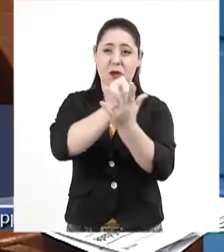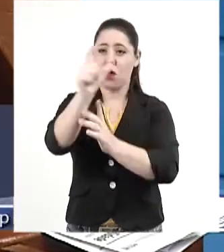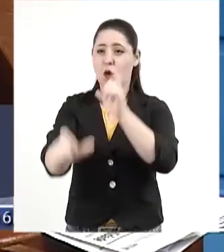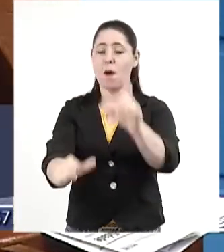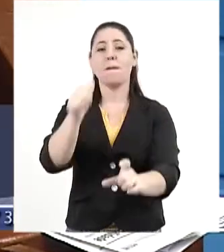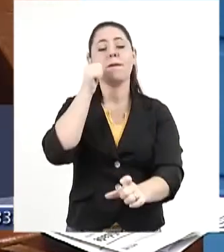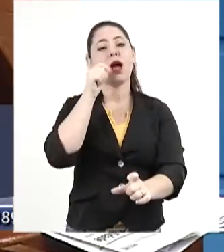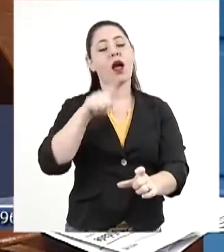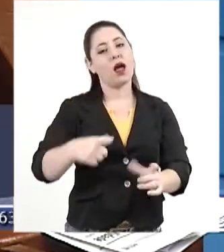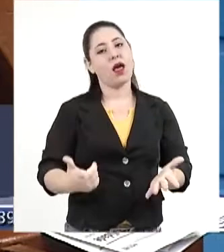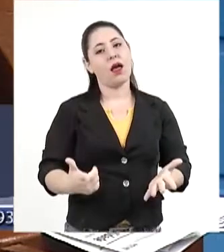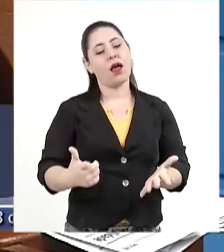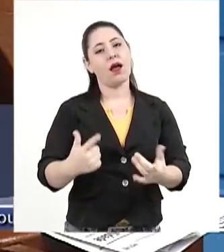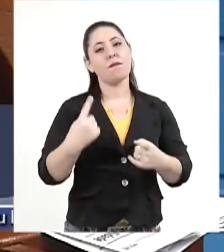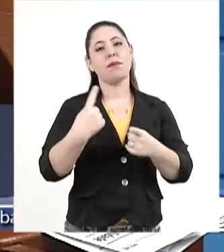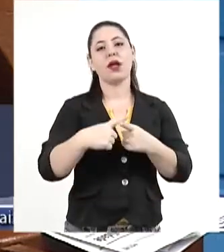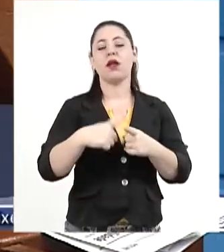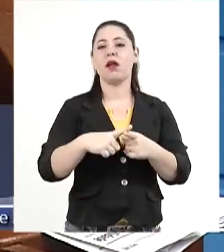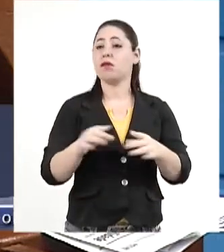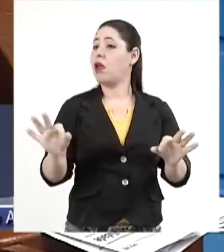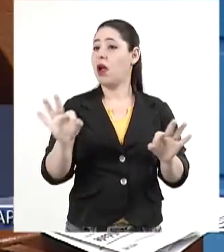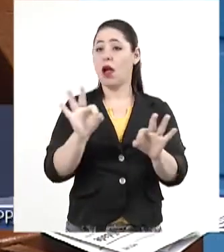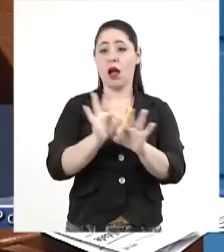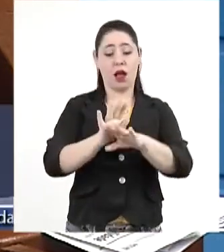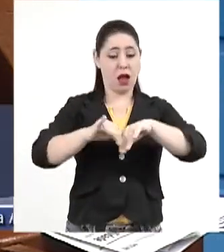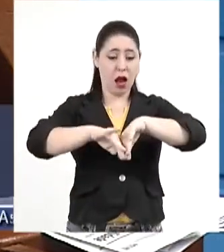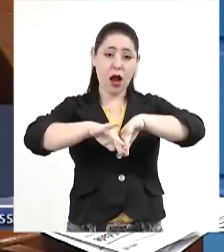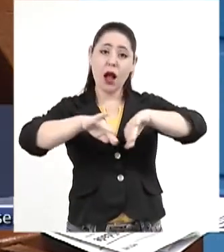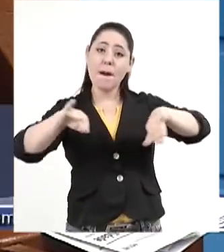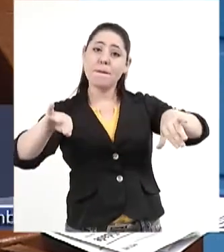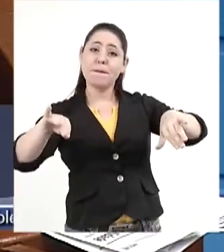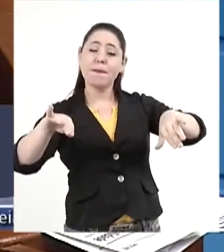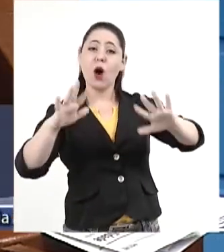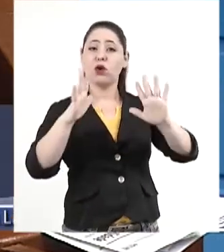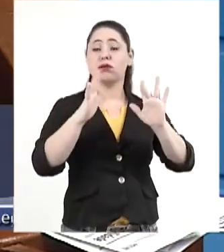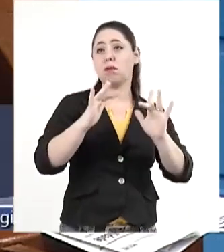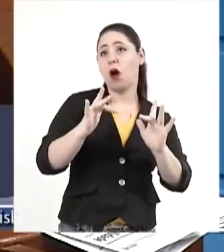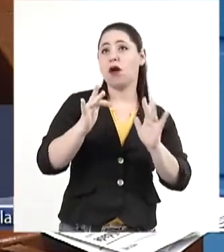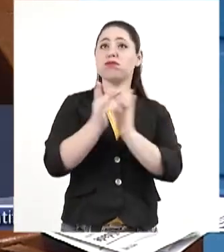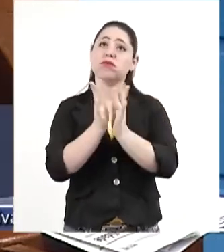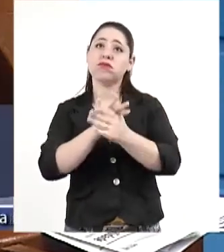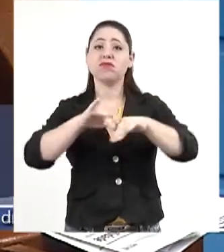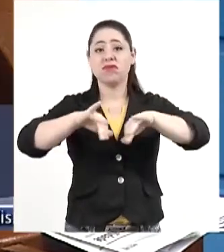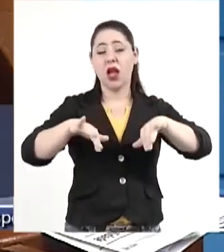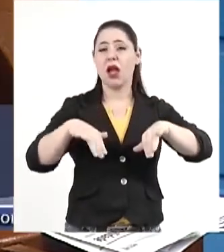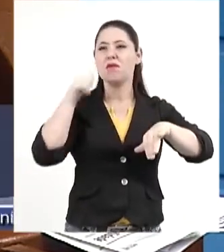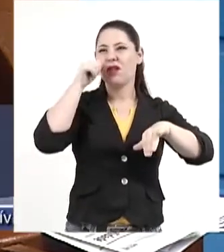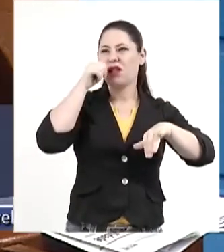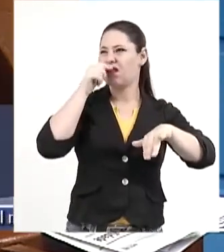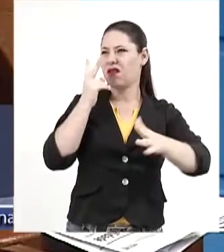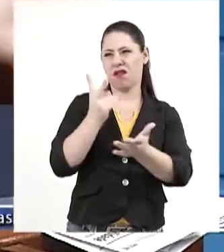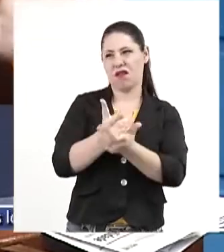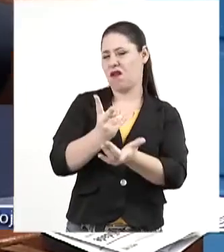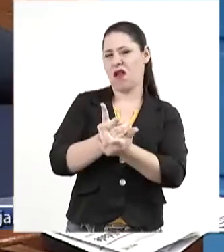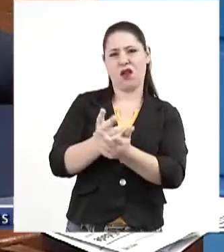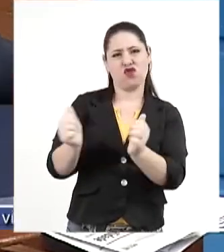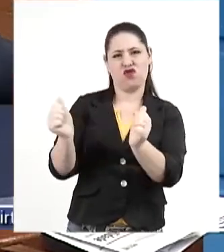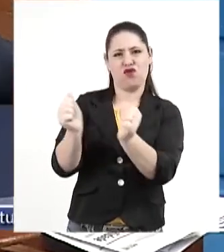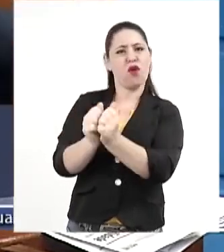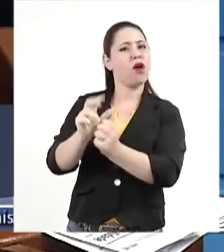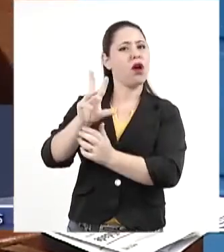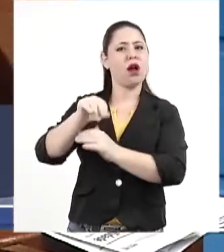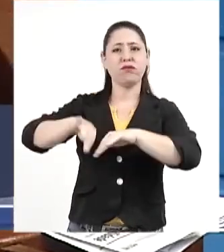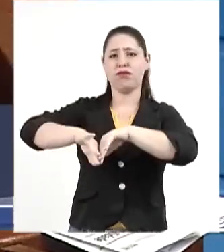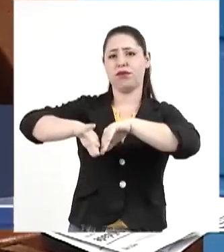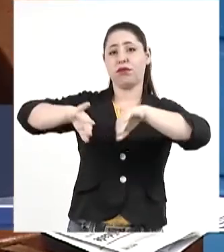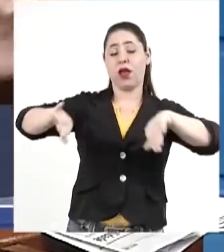causa terminou o relacionamento. A mulher não quer mais continuar com aquele homem.